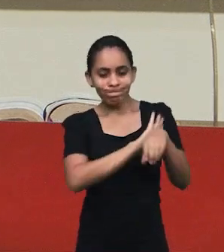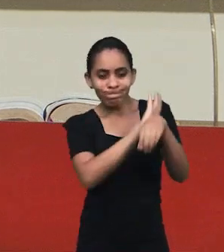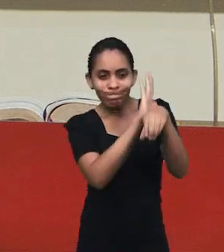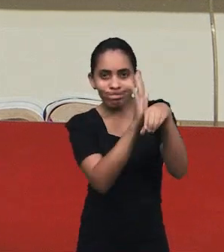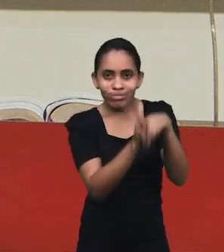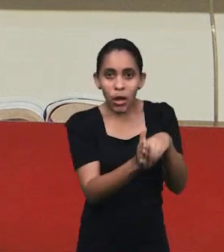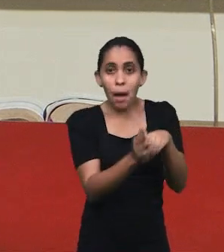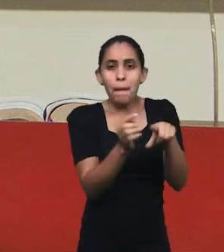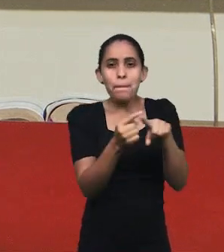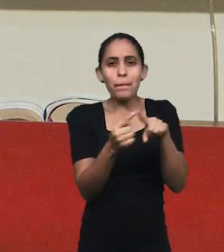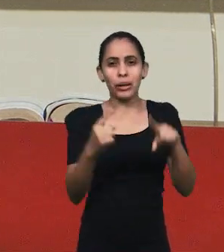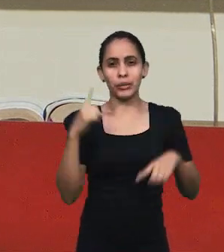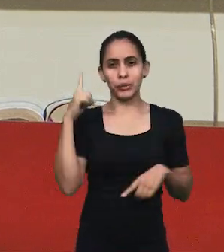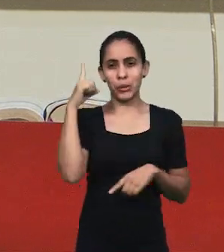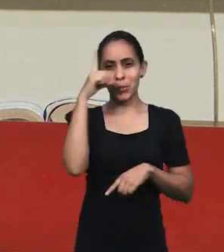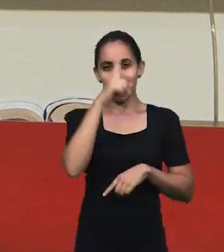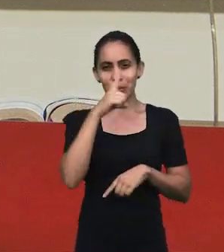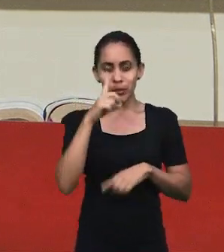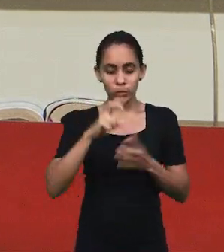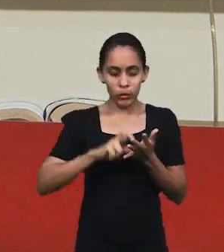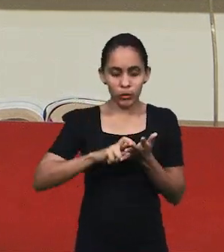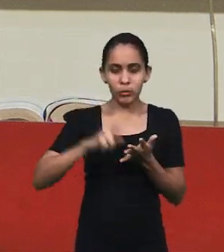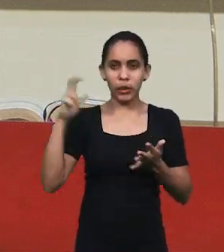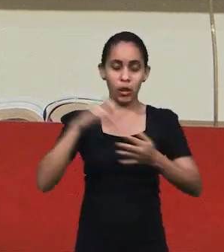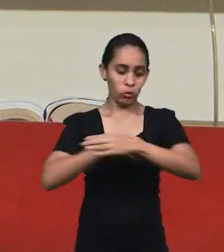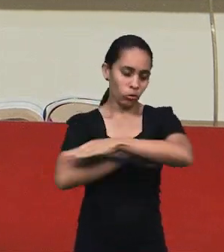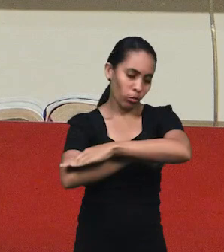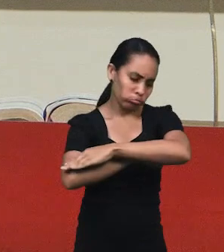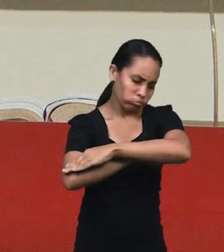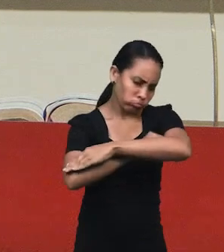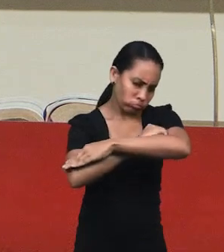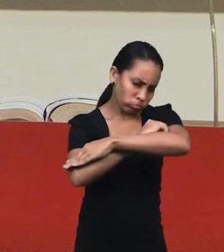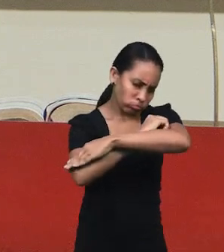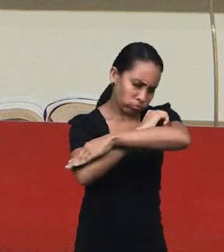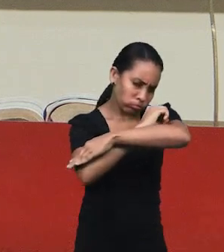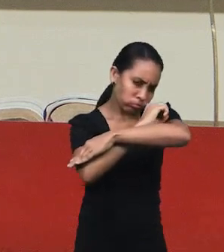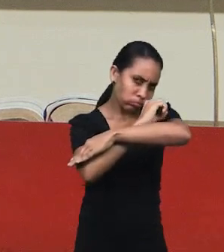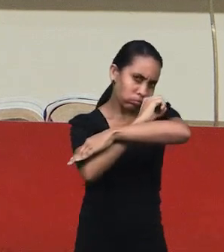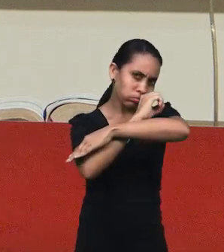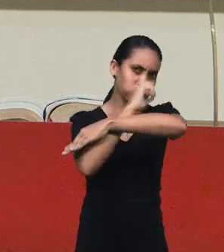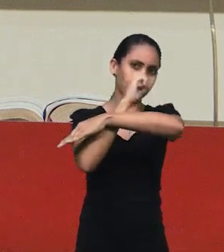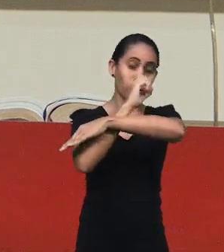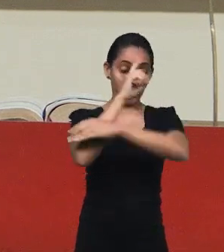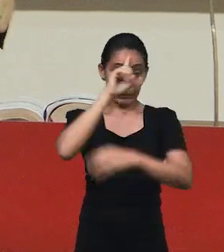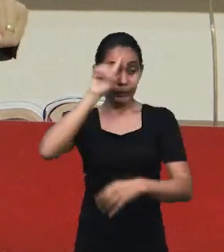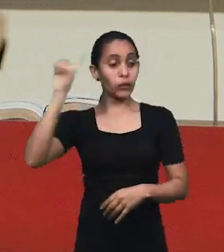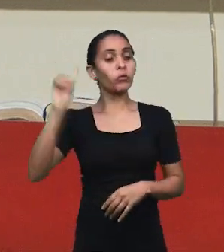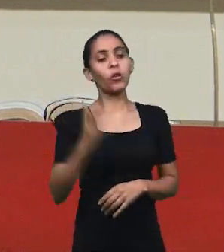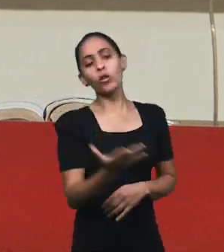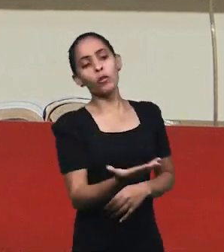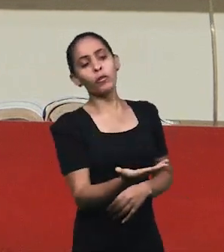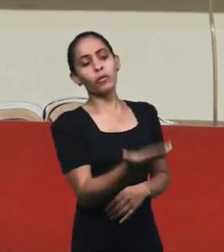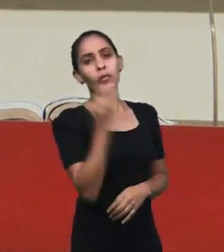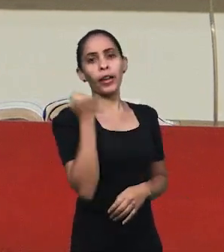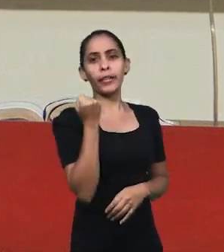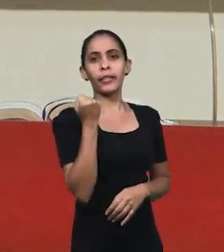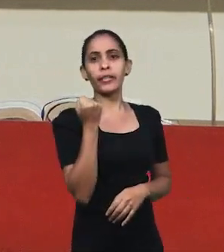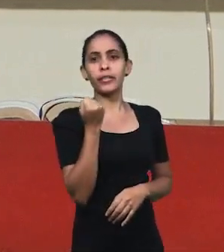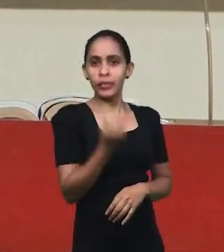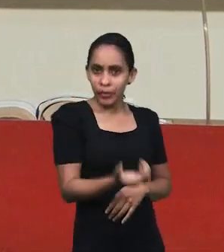Mas domingo de manhã, o sol nascendo ainda, Deus bradou do céu: vem,